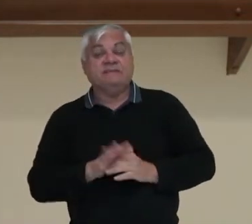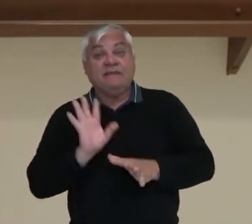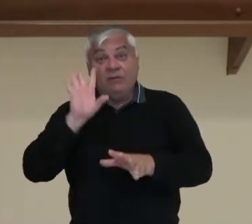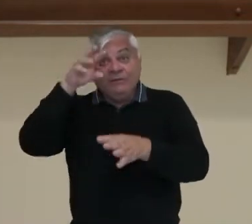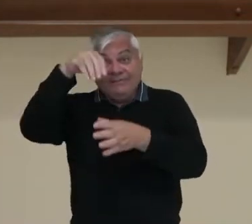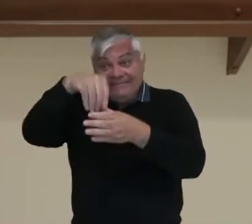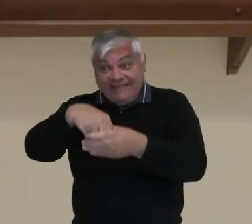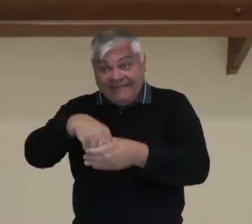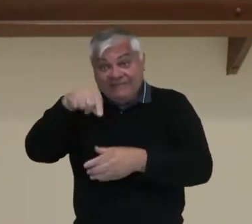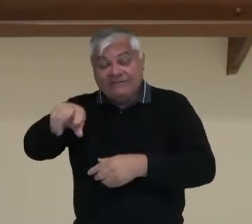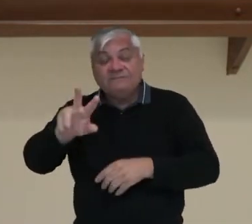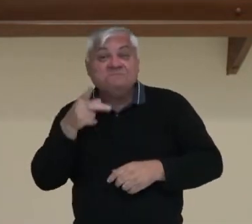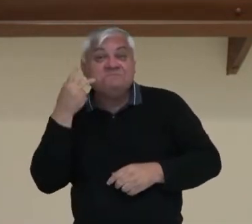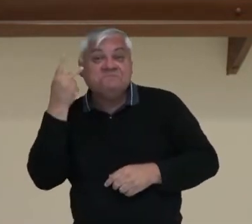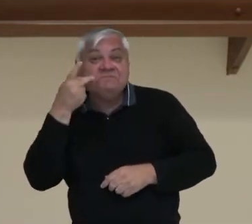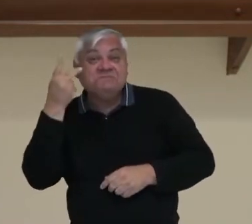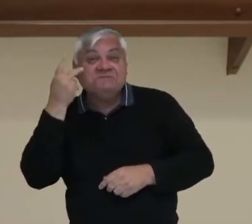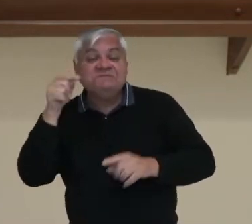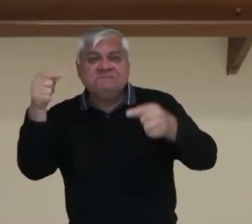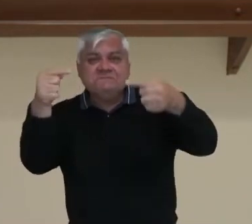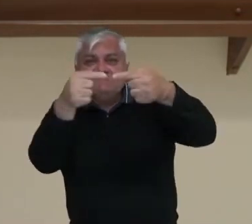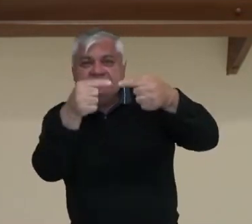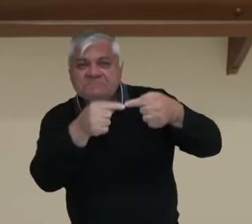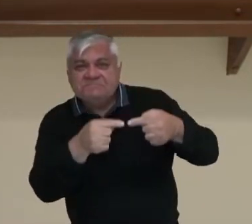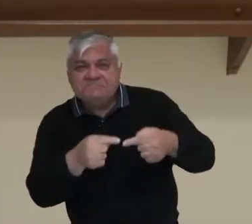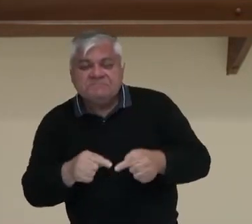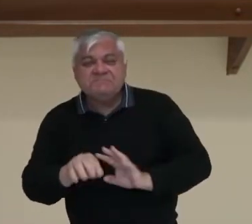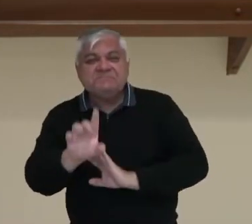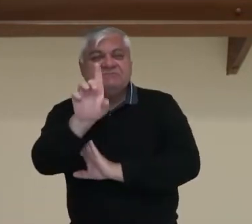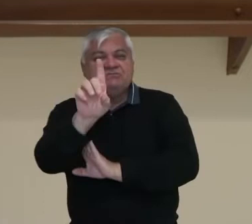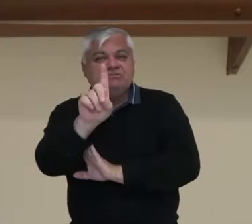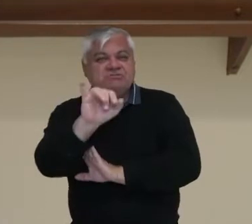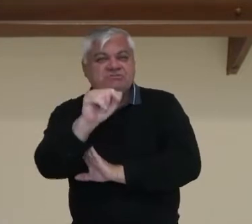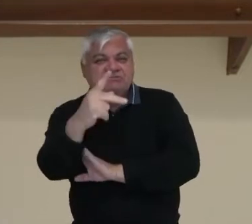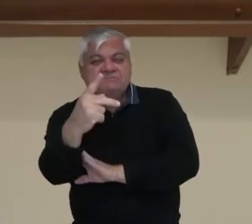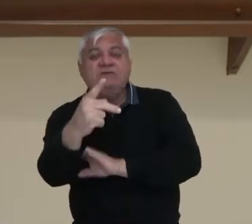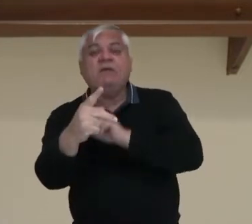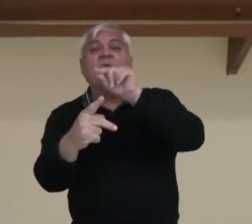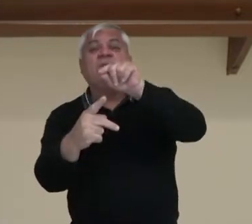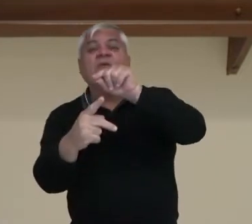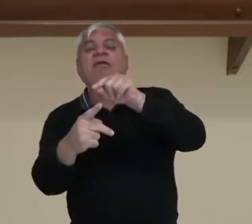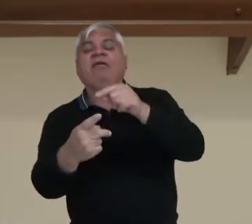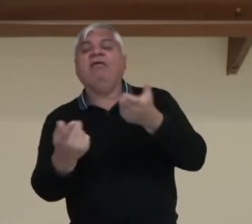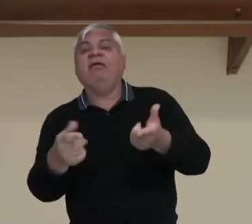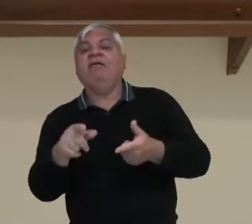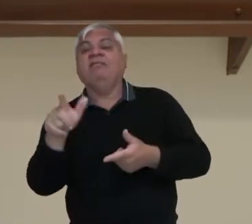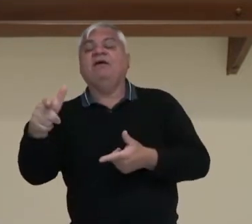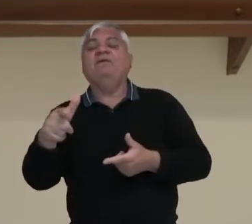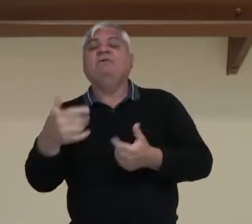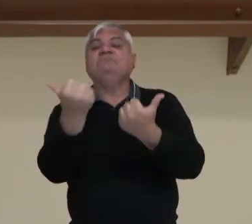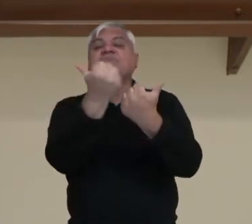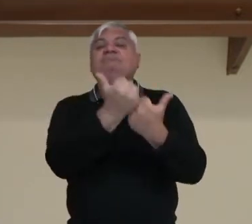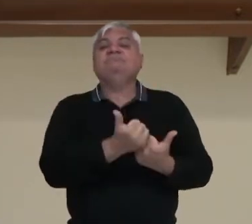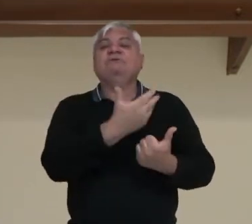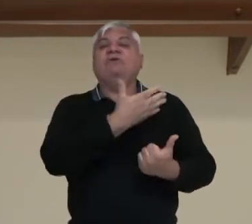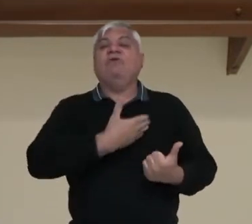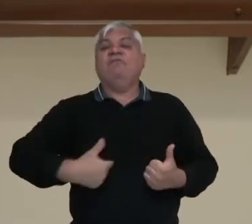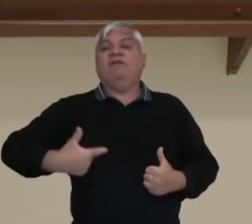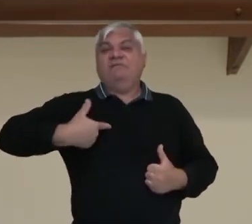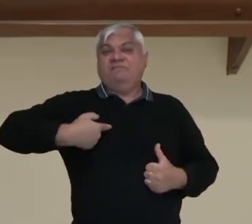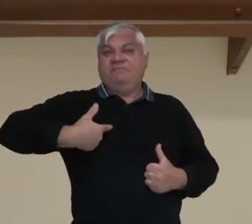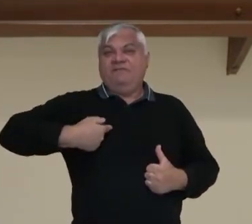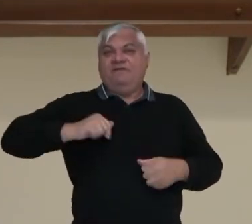dessa política aplicada no DIP, as ideias das representações de Getúlio Vargas nesses cartazes,